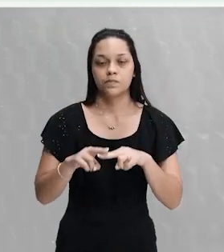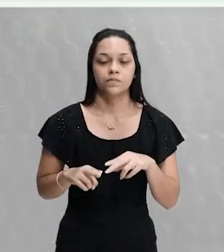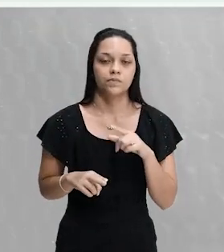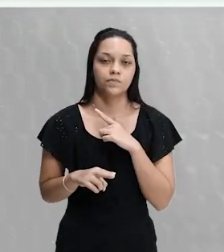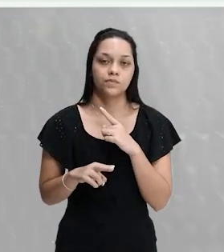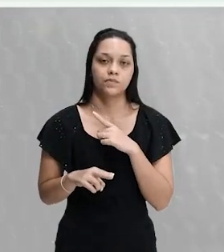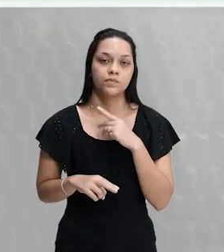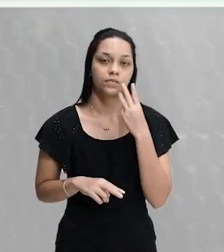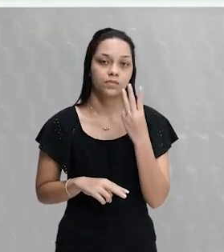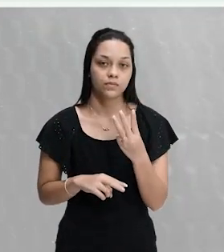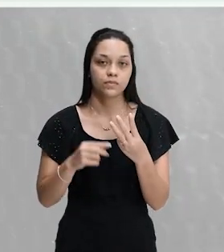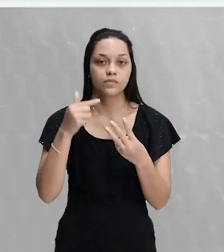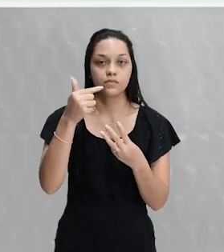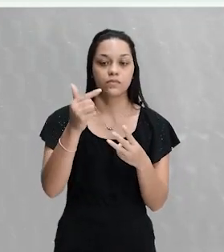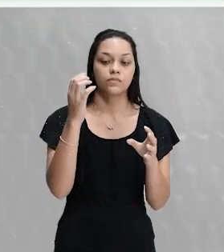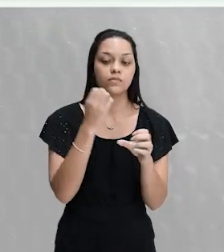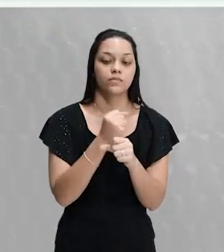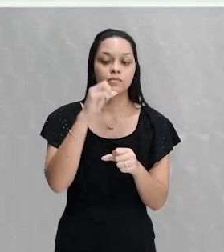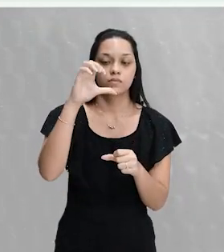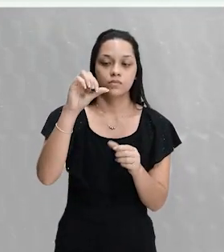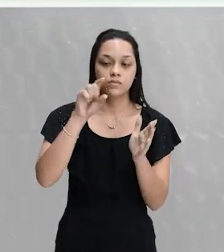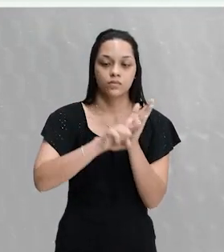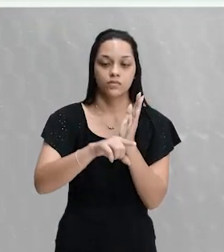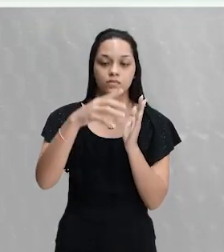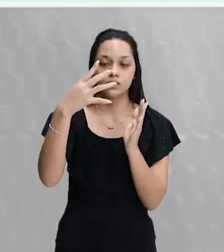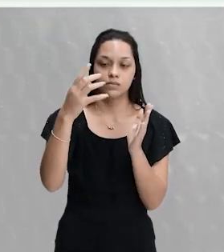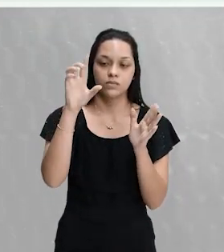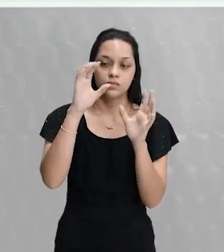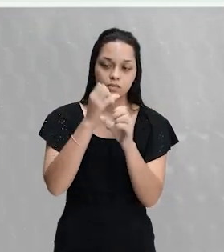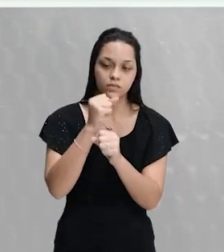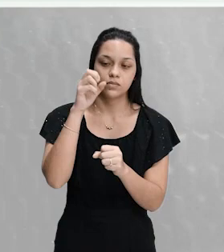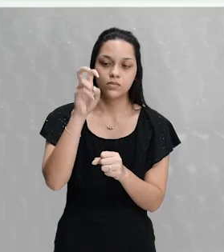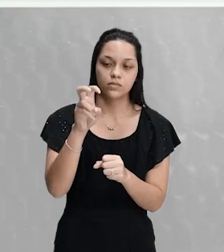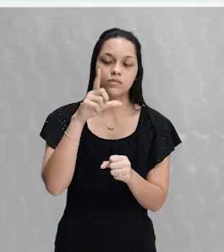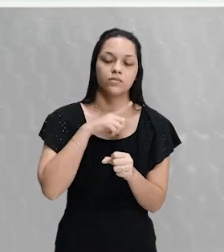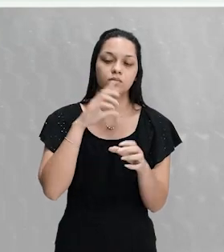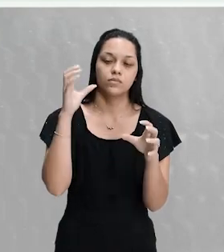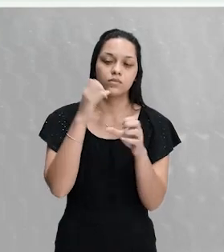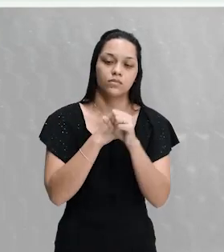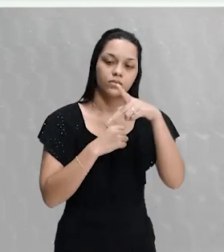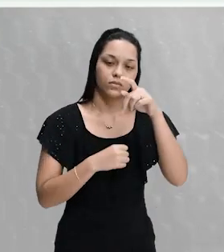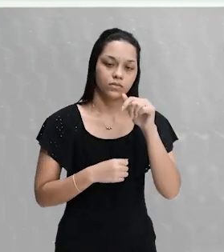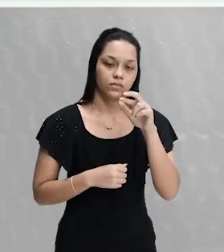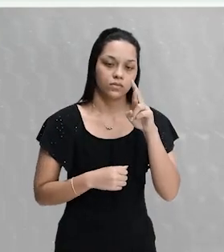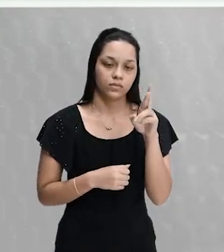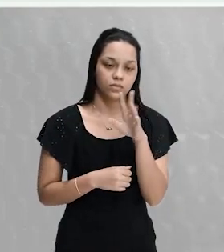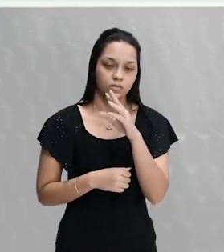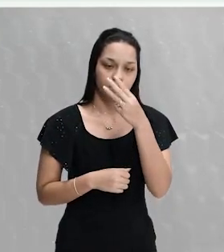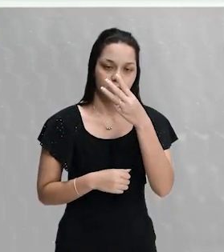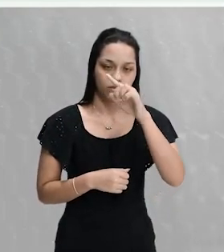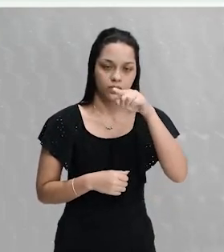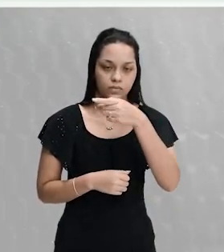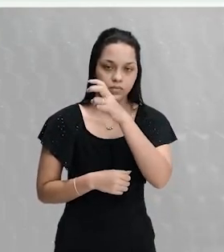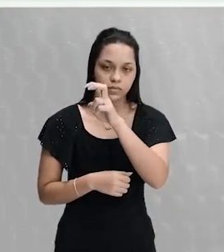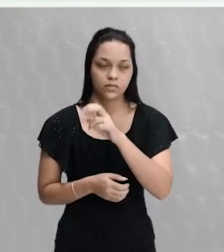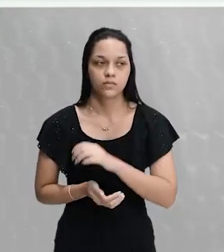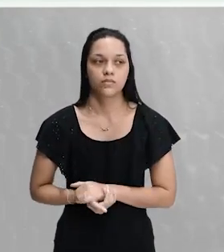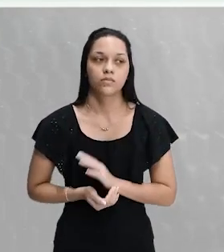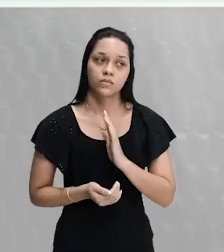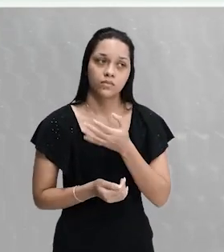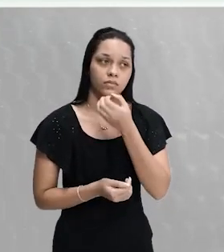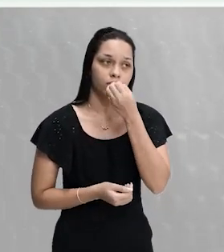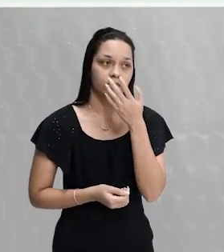dar 3 ao quadrado dá 9, 9 menos 4 dá 5. Formou o par ordenado 3 e 5. Ok, eu acho que